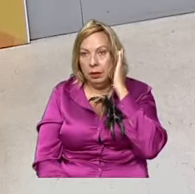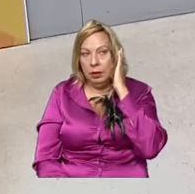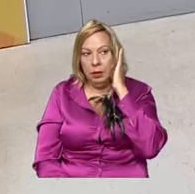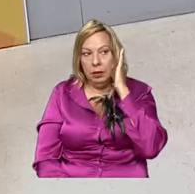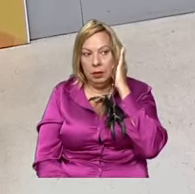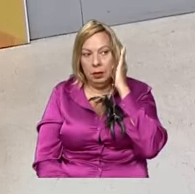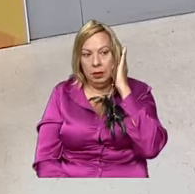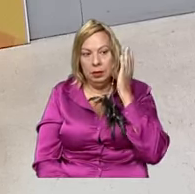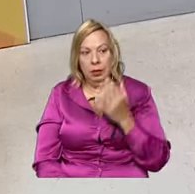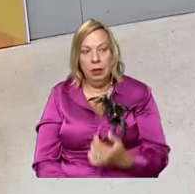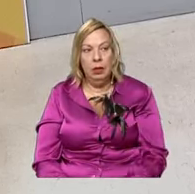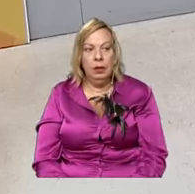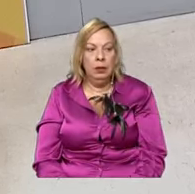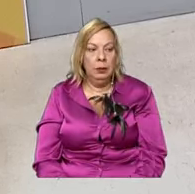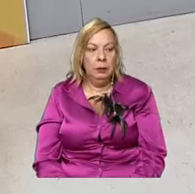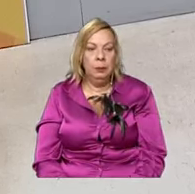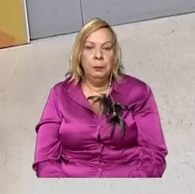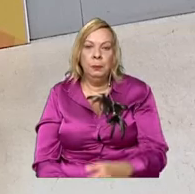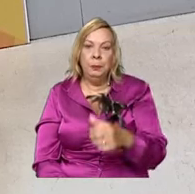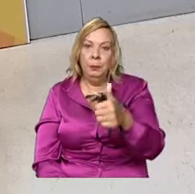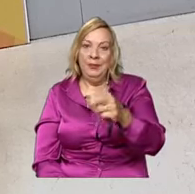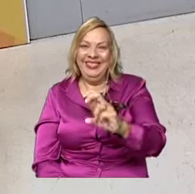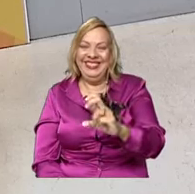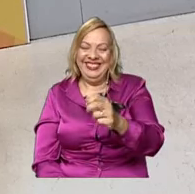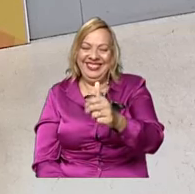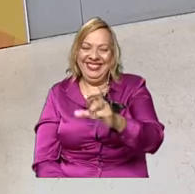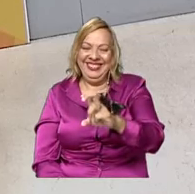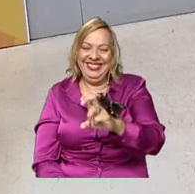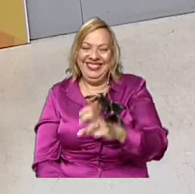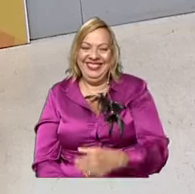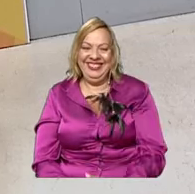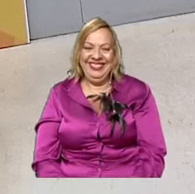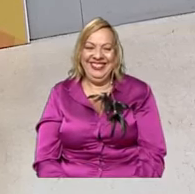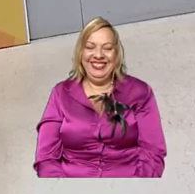meia dúzia, desfoquei aqui. Olha o 15,